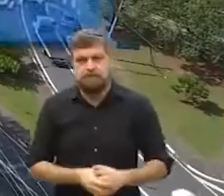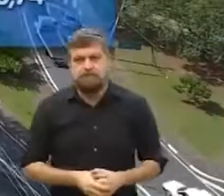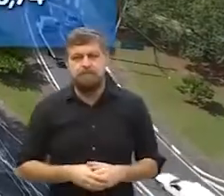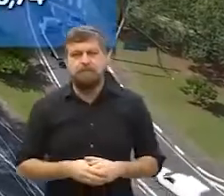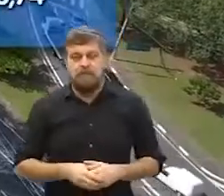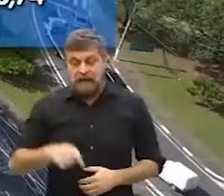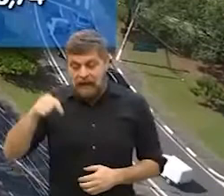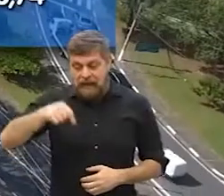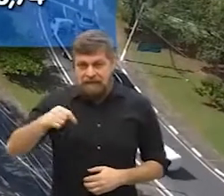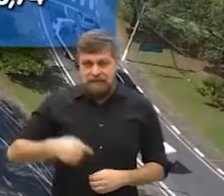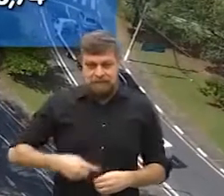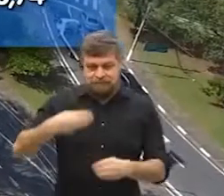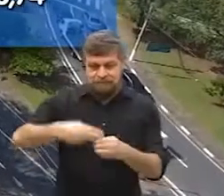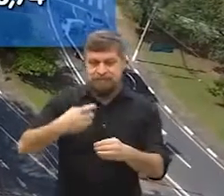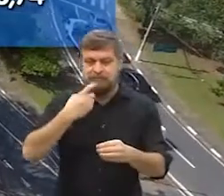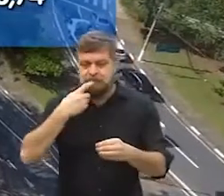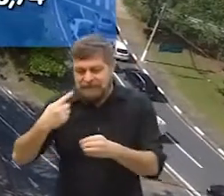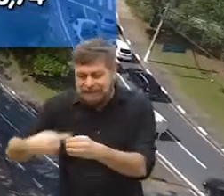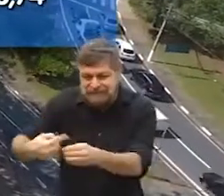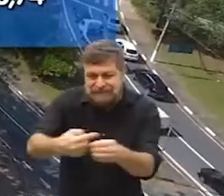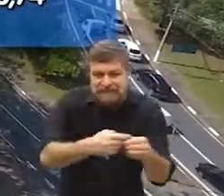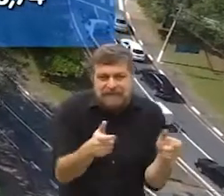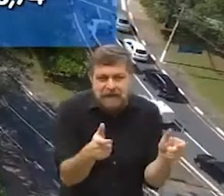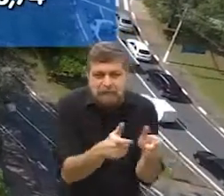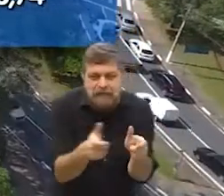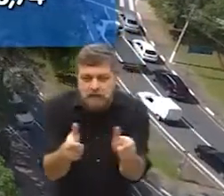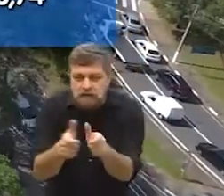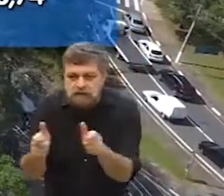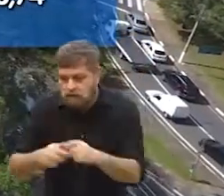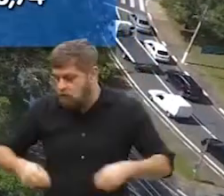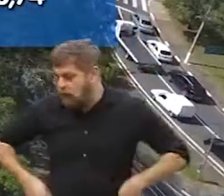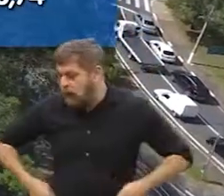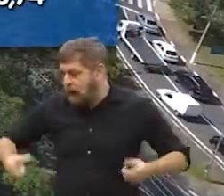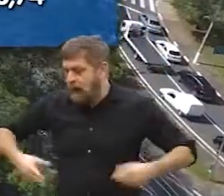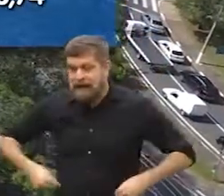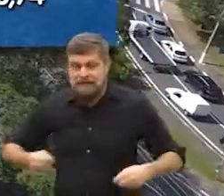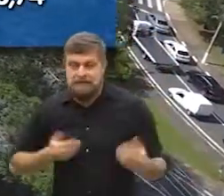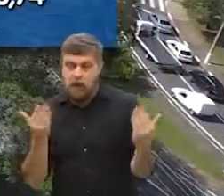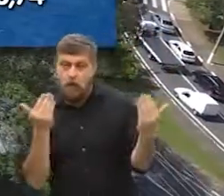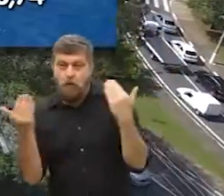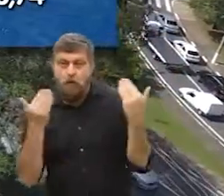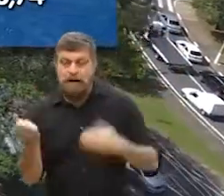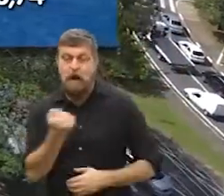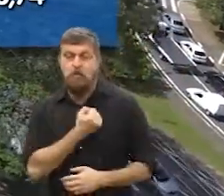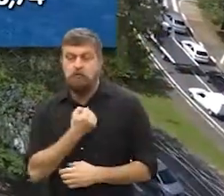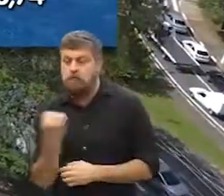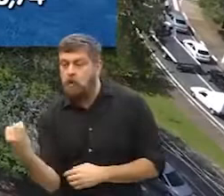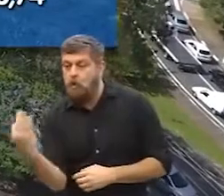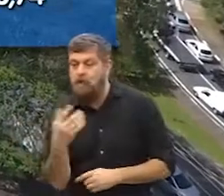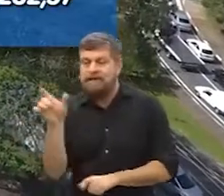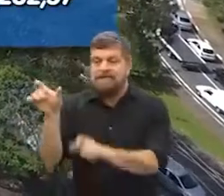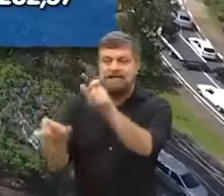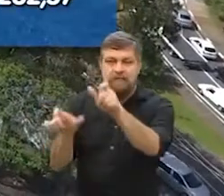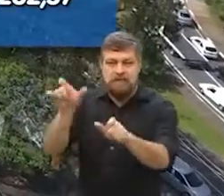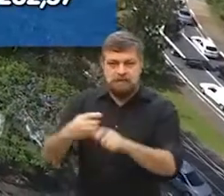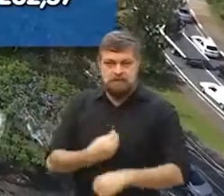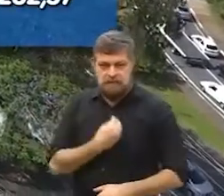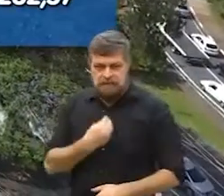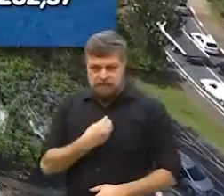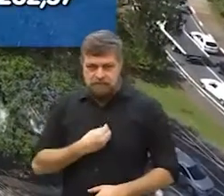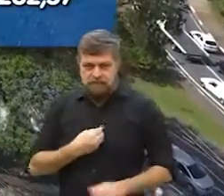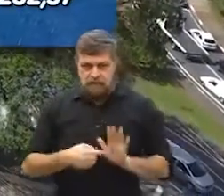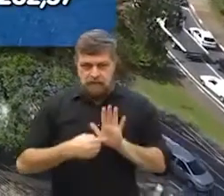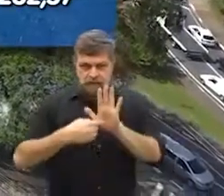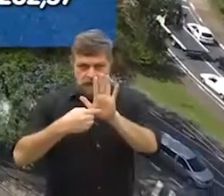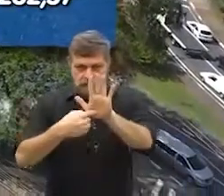Campinense na RMC cidades menores que Campinas tem gastos maiores por número de habitantes como aponta o